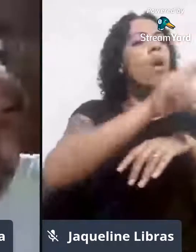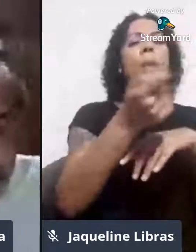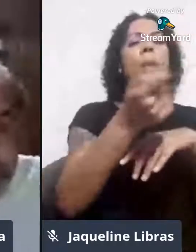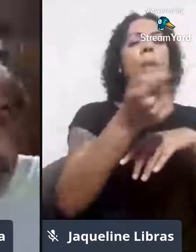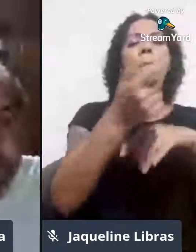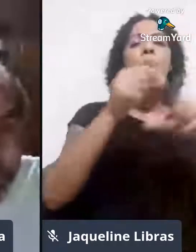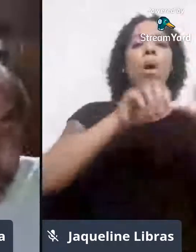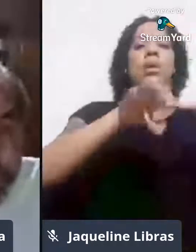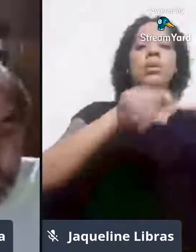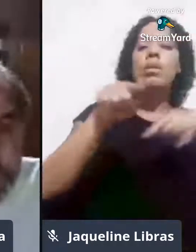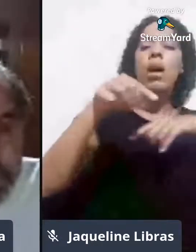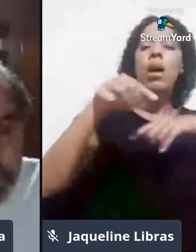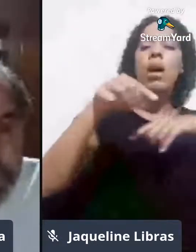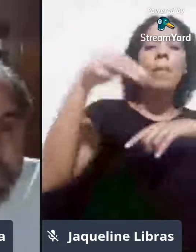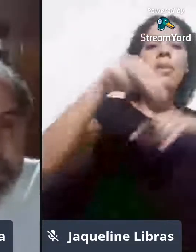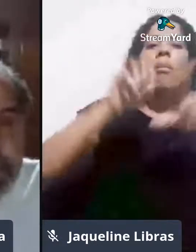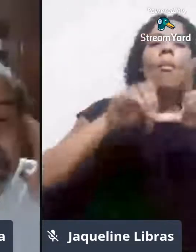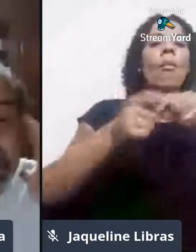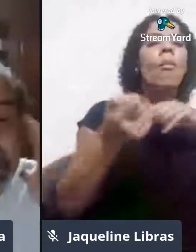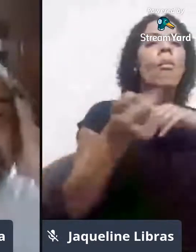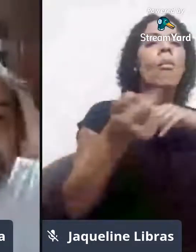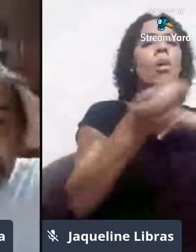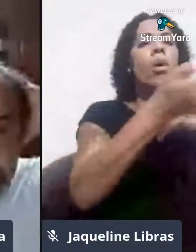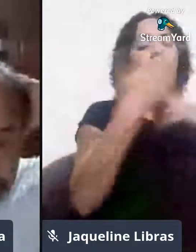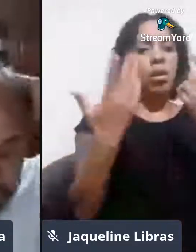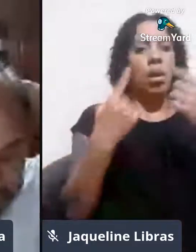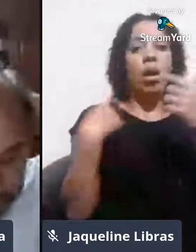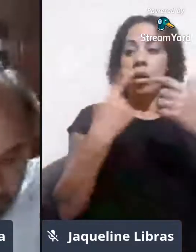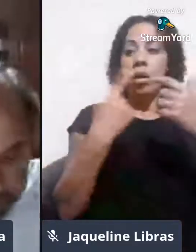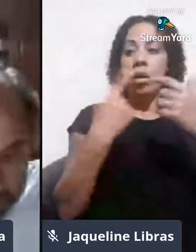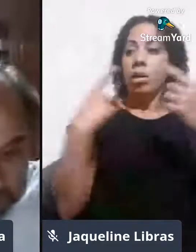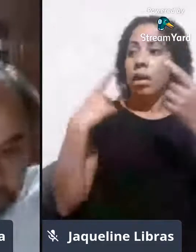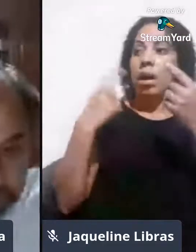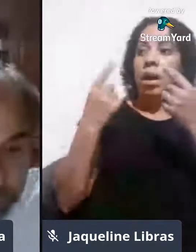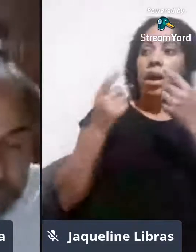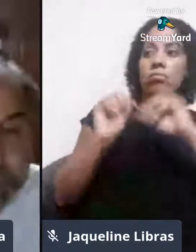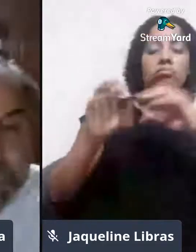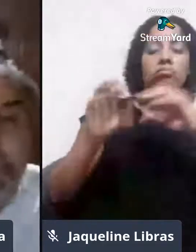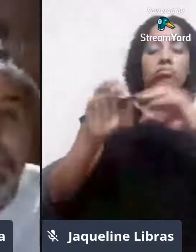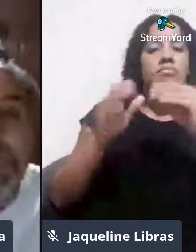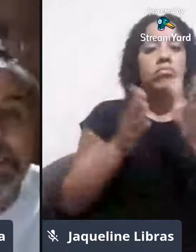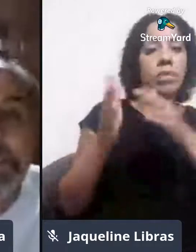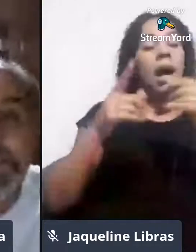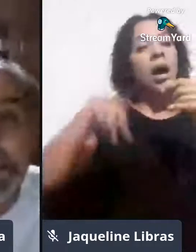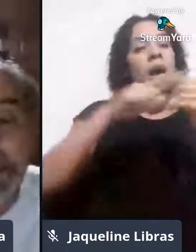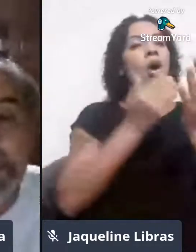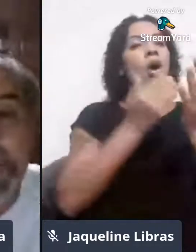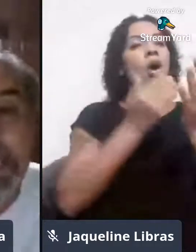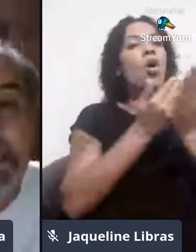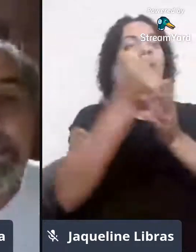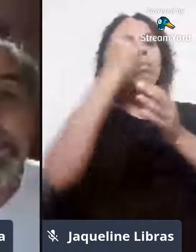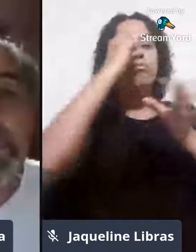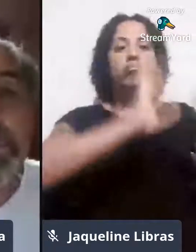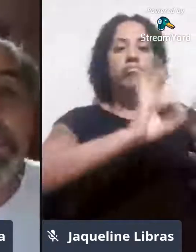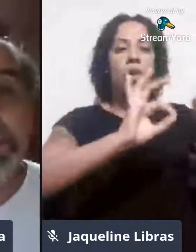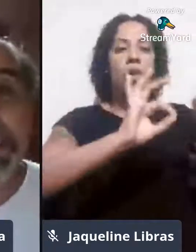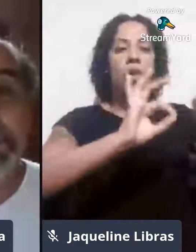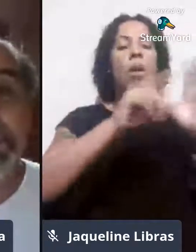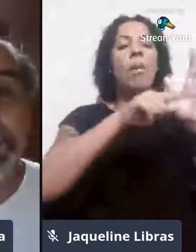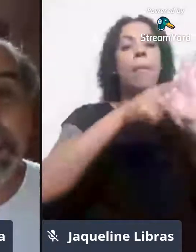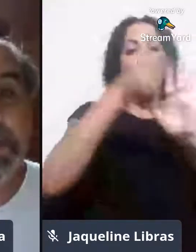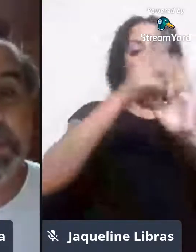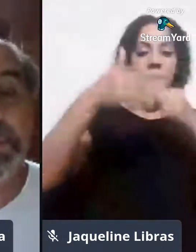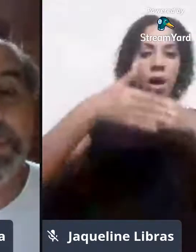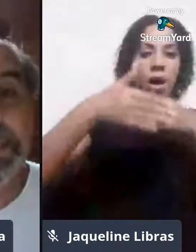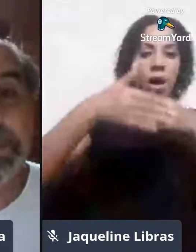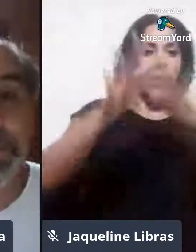aquelas conduzidas por vários de nós, por vários colegas. E aí começamos no projeto que ora finda agora, um